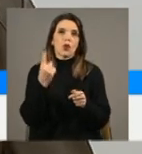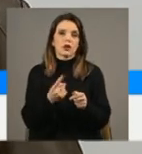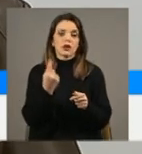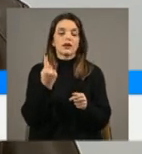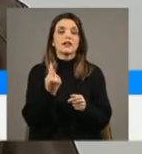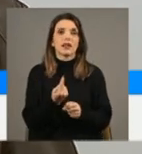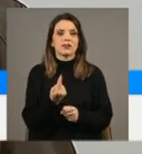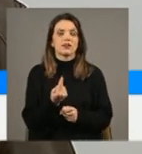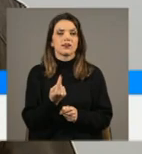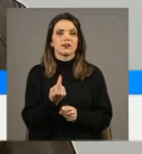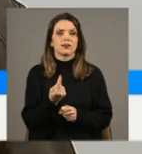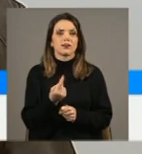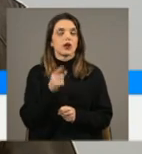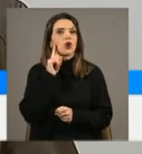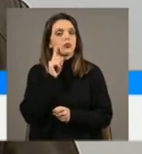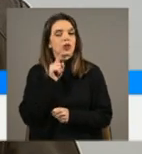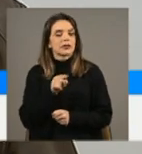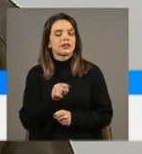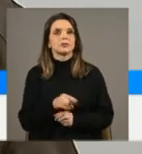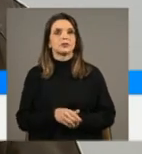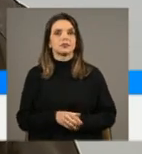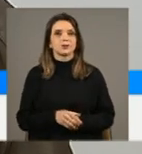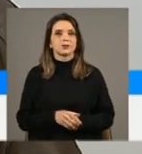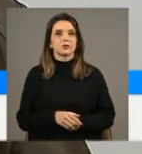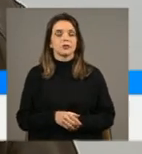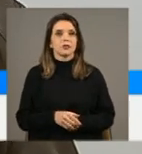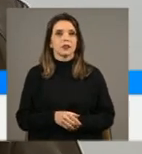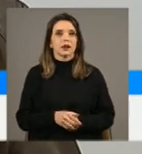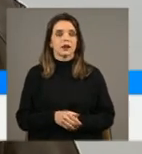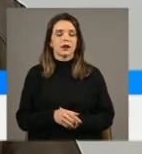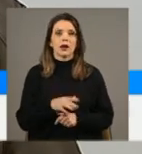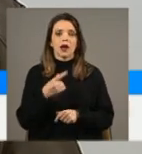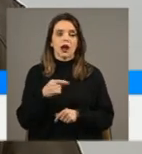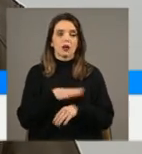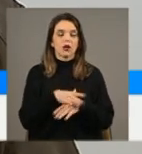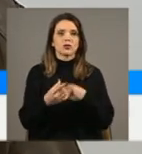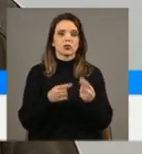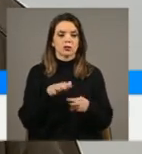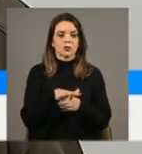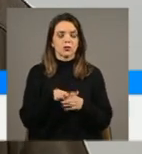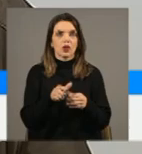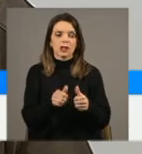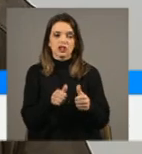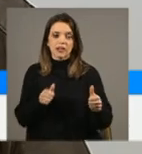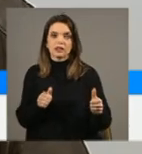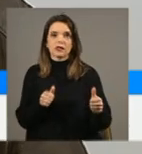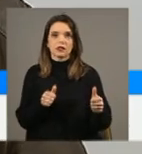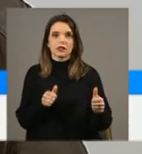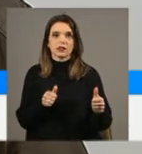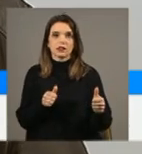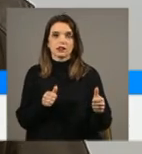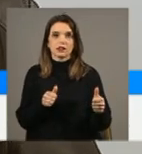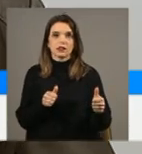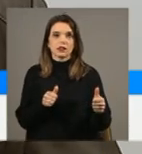Ordem deve ser importante nesse aspecto. Existiu, fruto de algumas circunstâncias, algum distanciamento